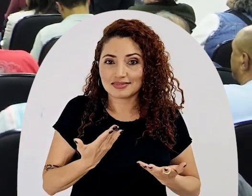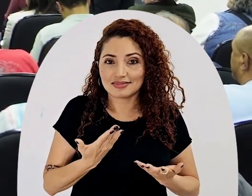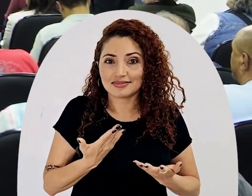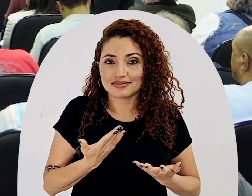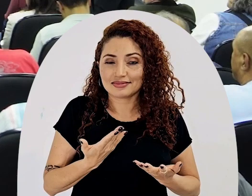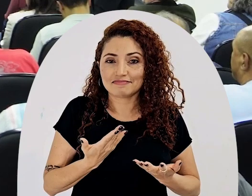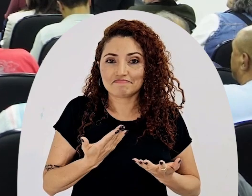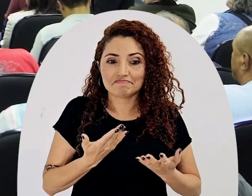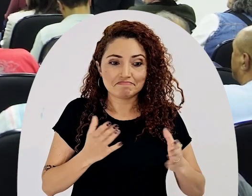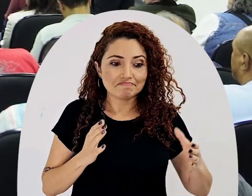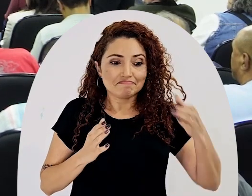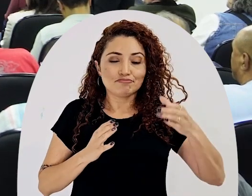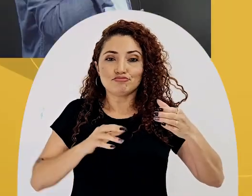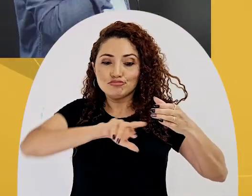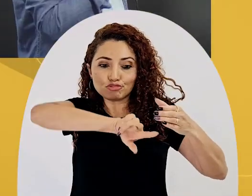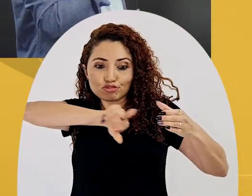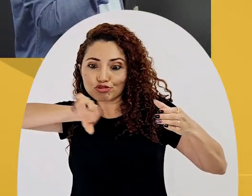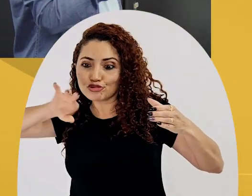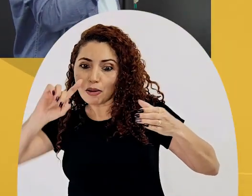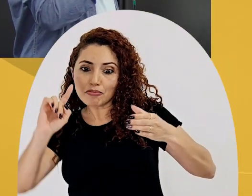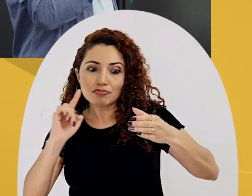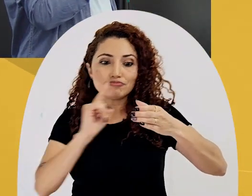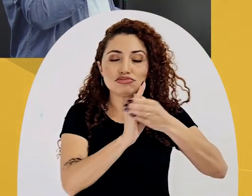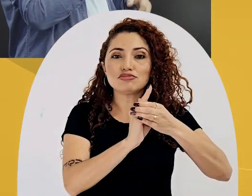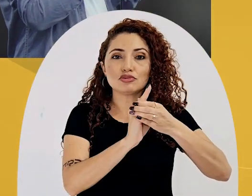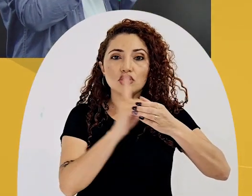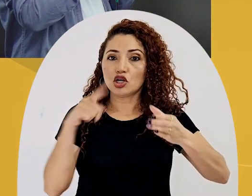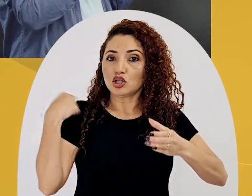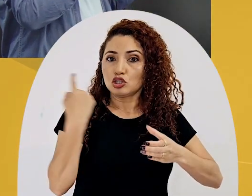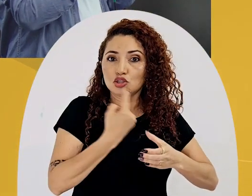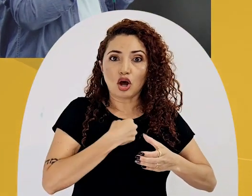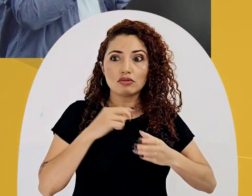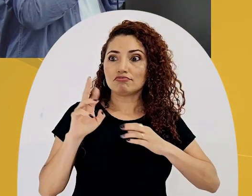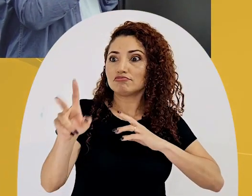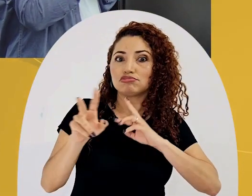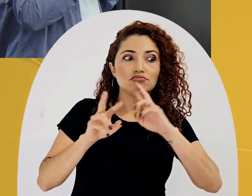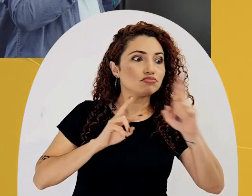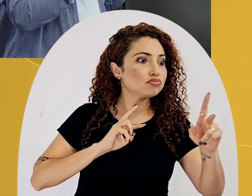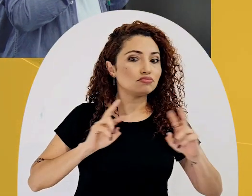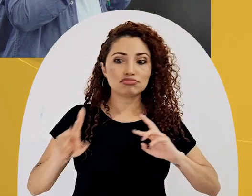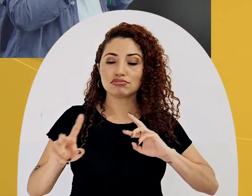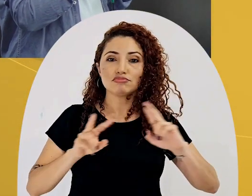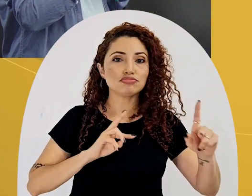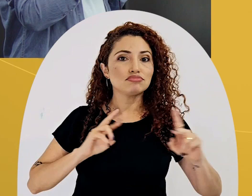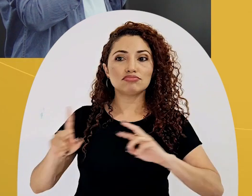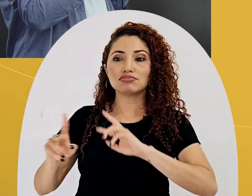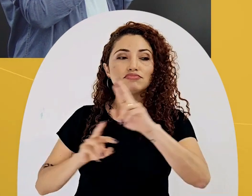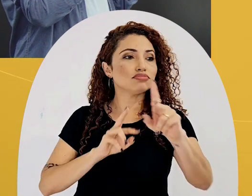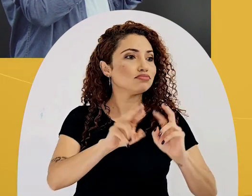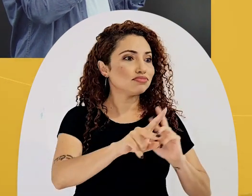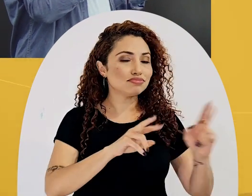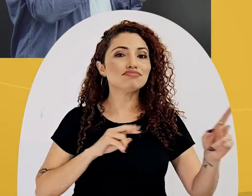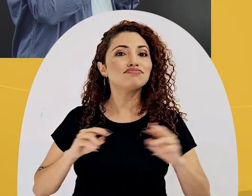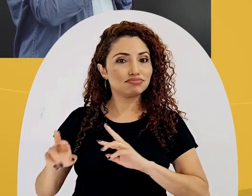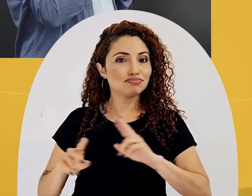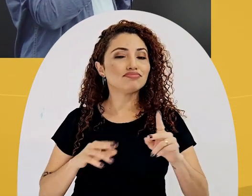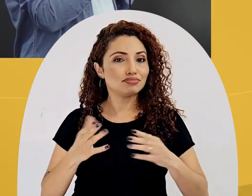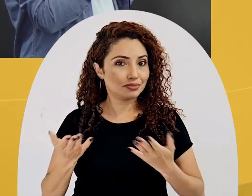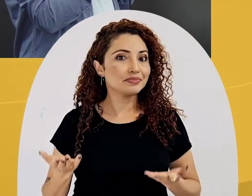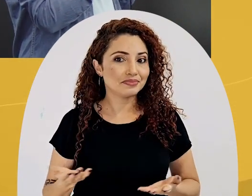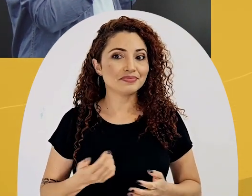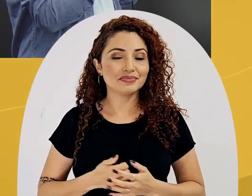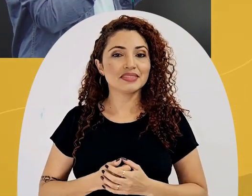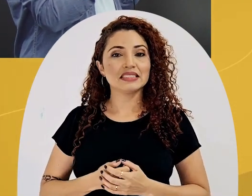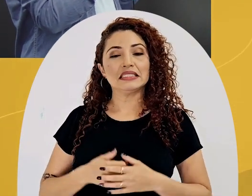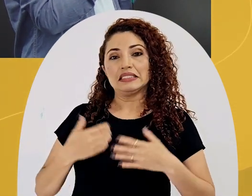De alguma maneira, né, nós somos seres únicos, mas tem o hábito de dizer, né, que quem fala sobre diversidade,